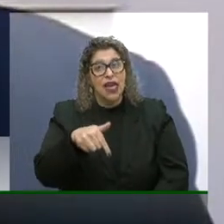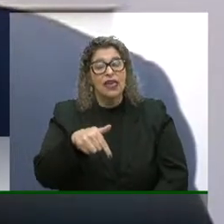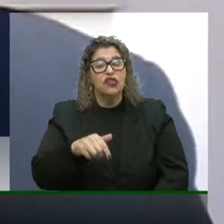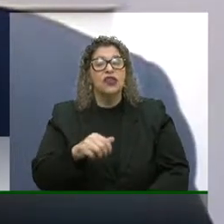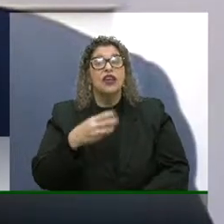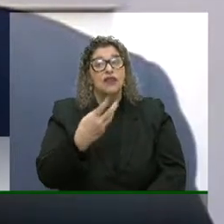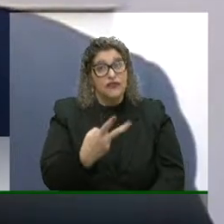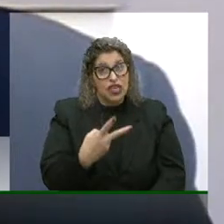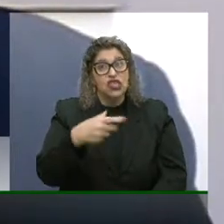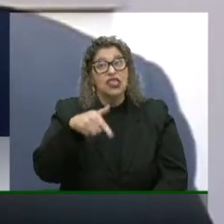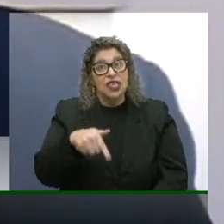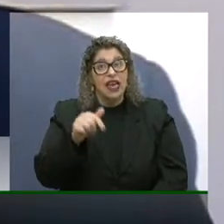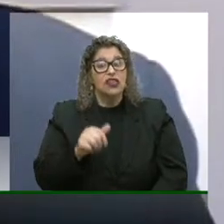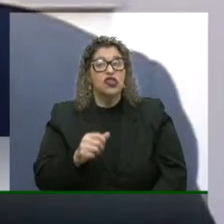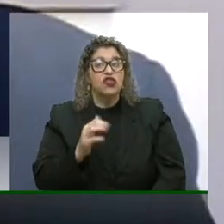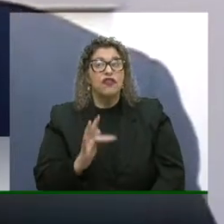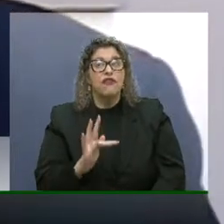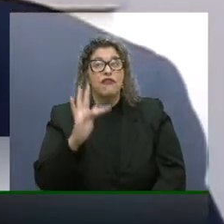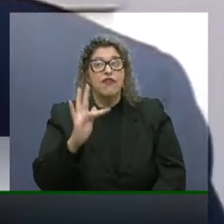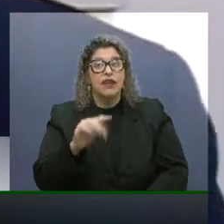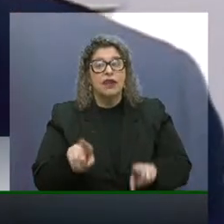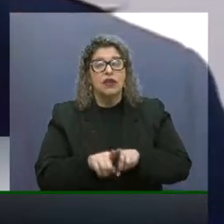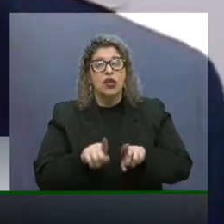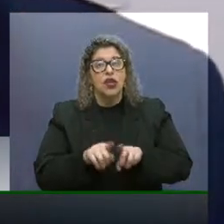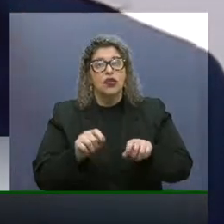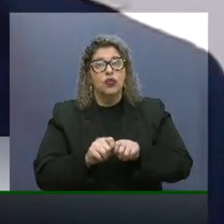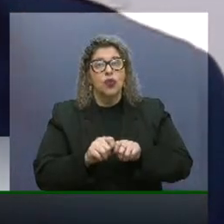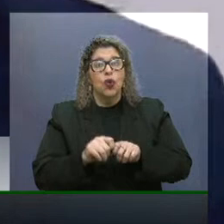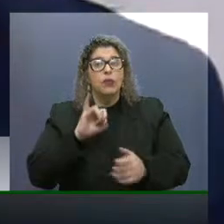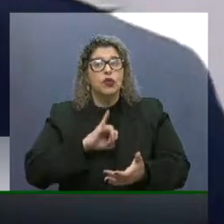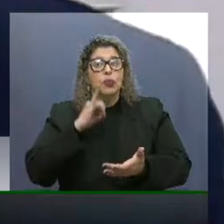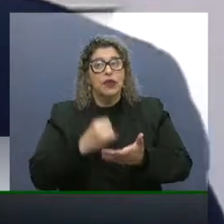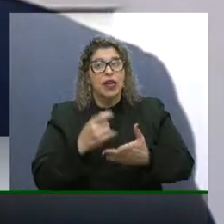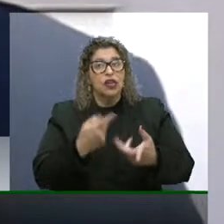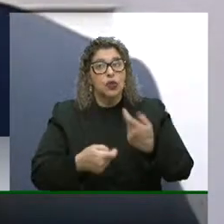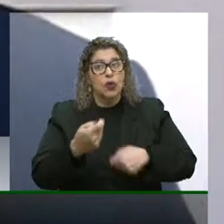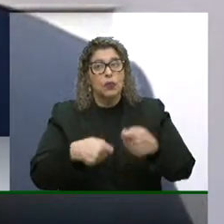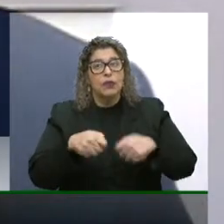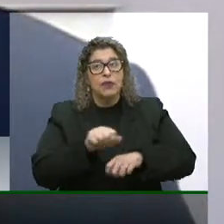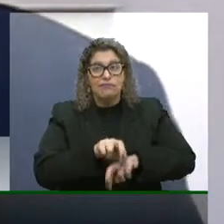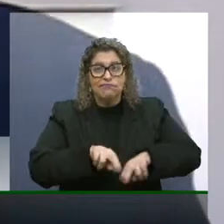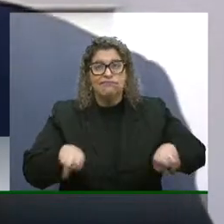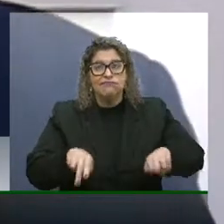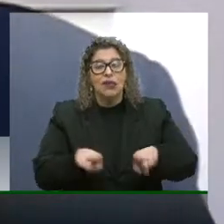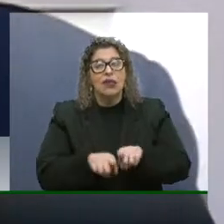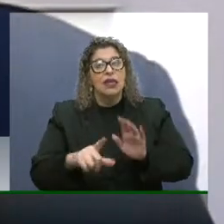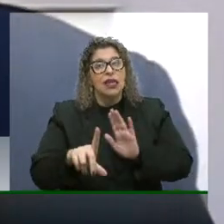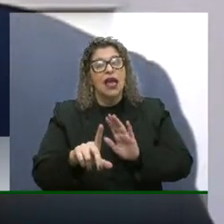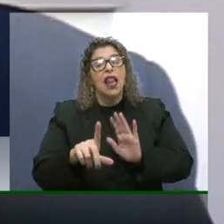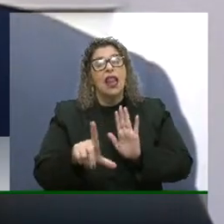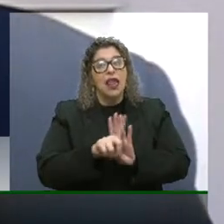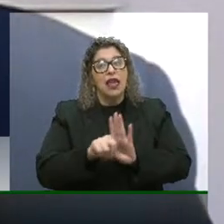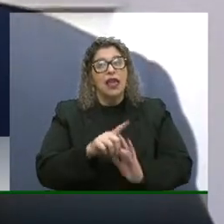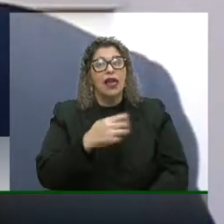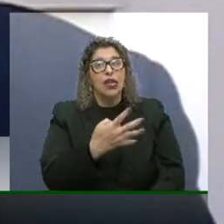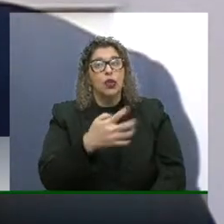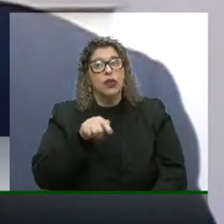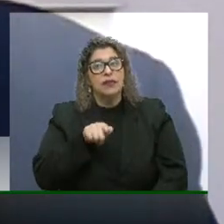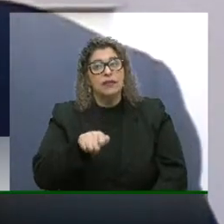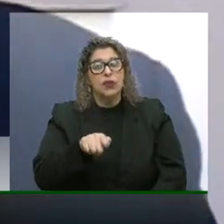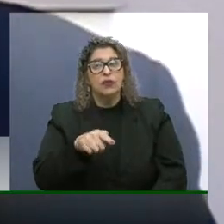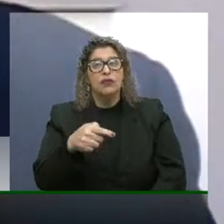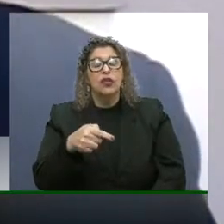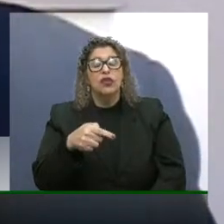de fevereiro de 1973, que dispõe sobre o procedimento tributário administrativo e da outras providências, e a Lei 14.020, de